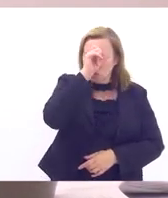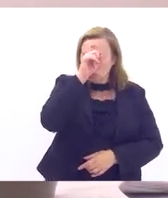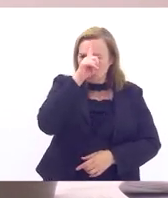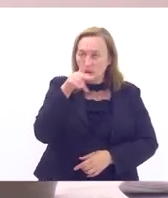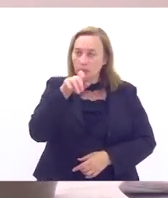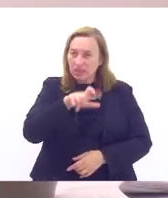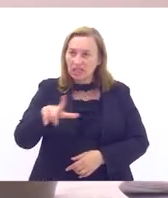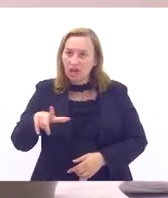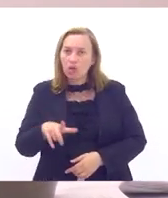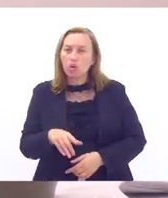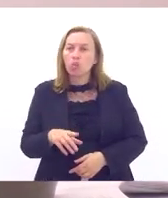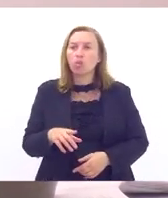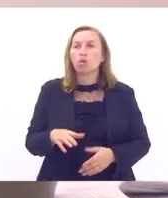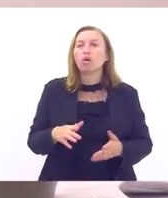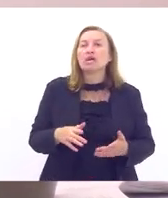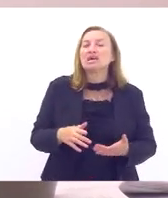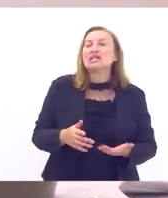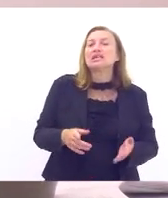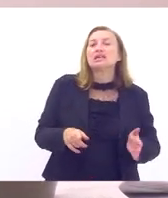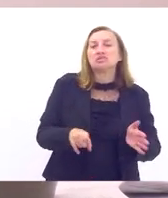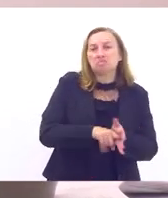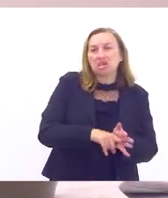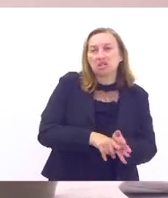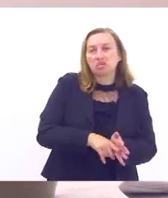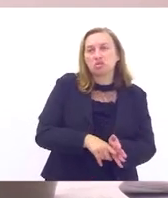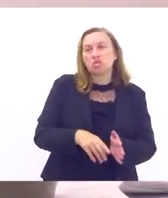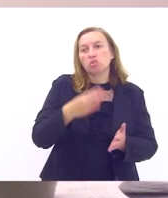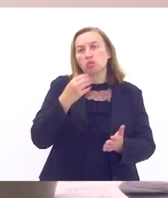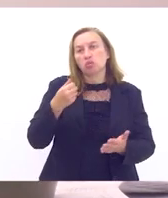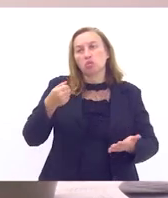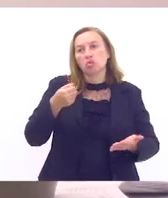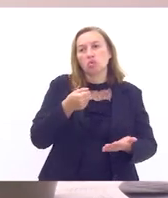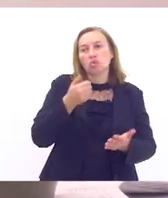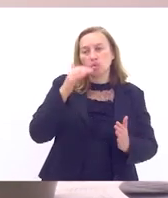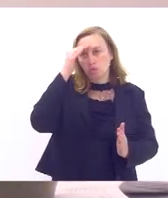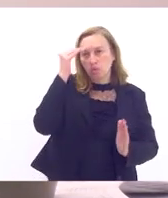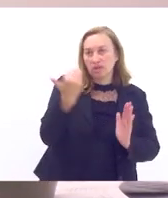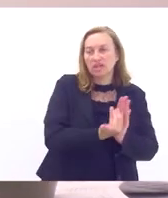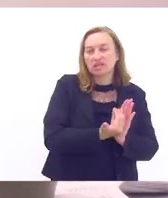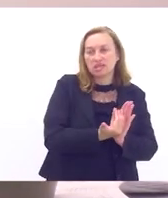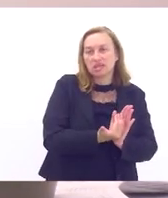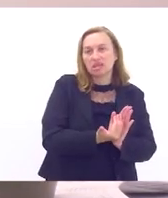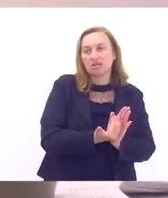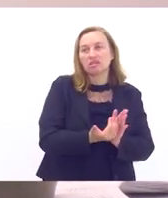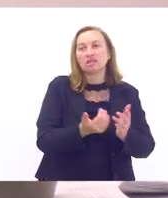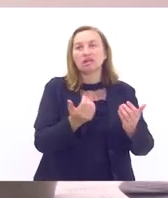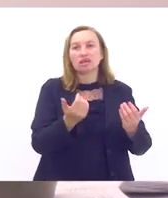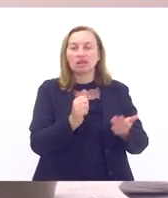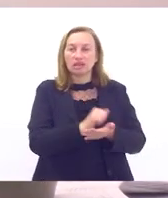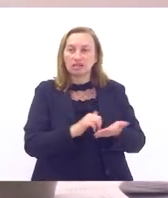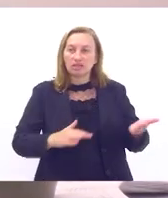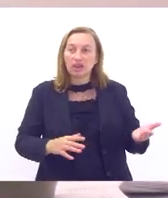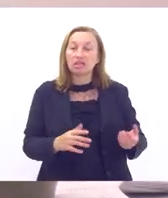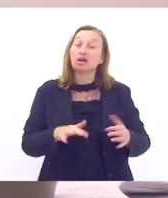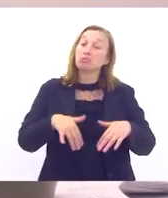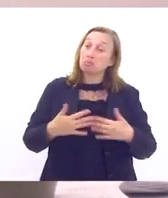Penal, e muito menos sobre o cumprimento das obrigações impostas, embora o Estado do Rio de Janeiro tenha